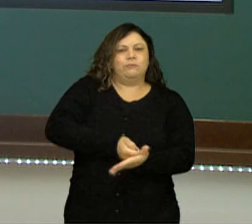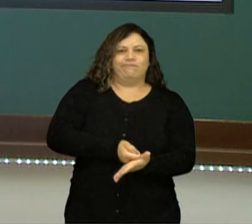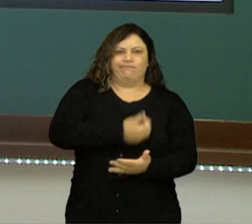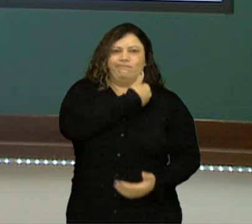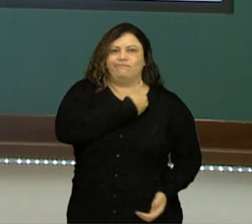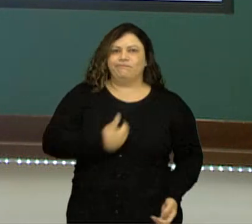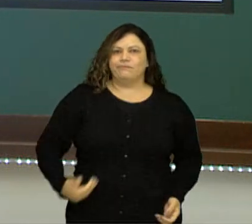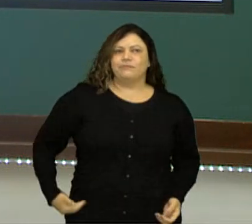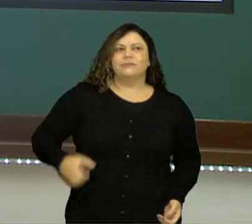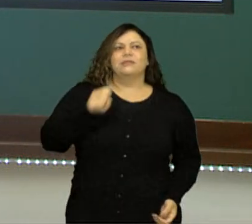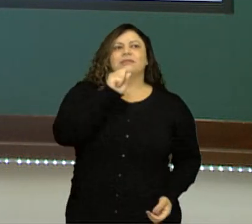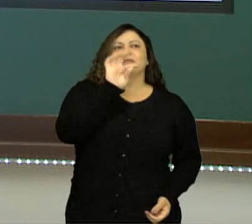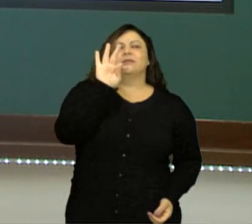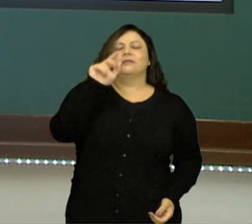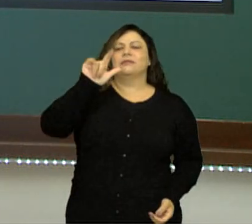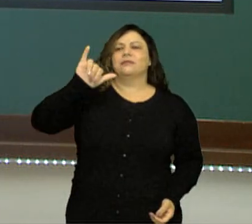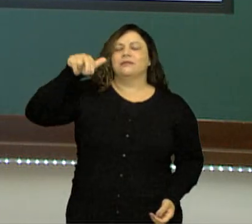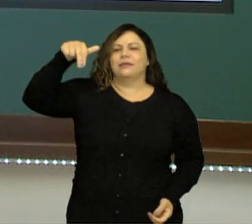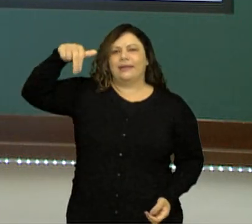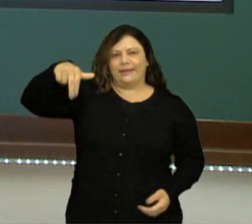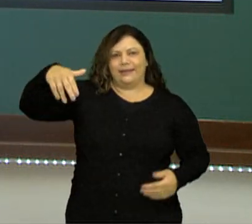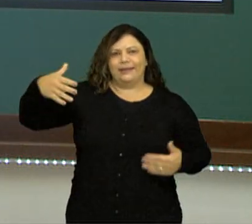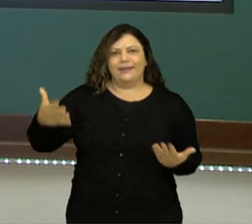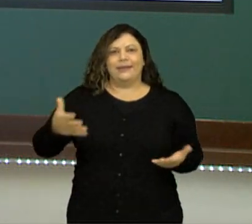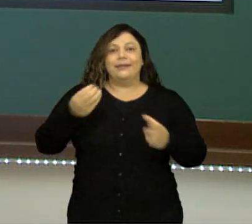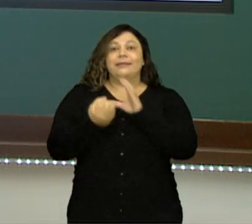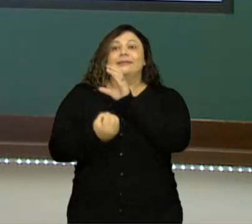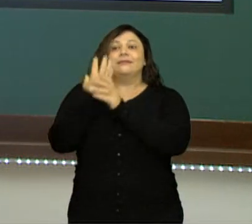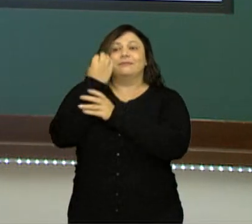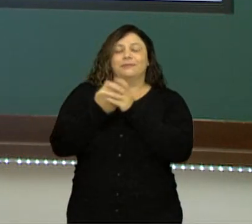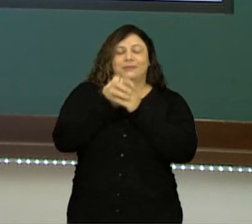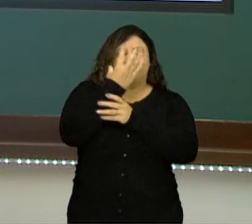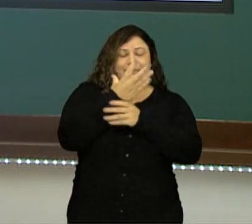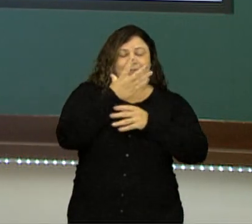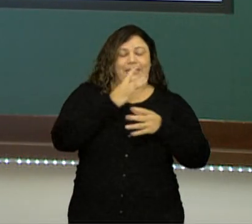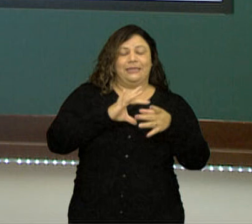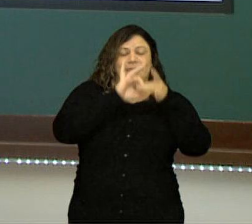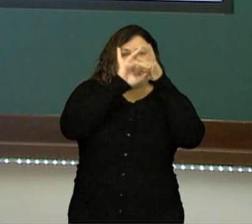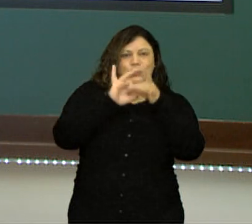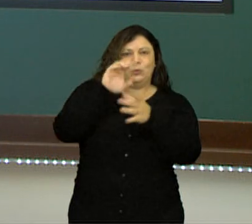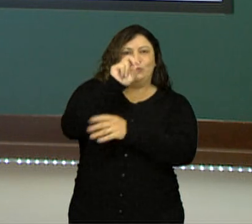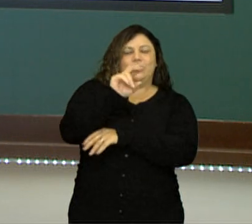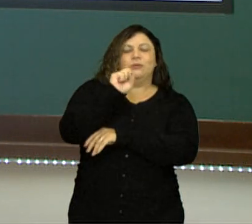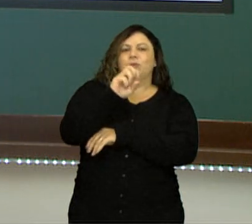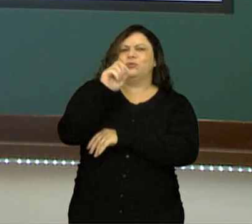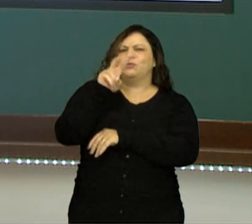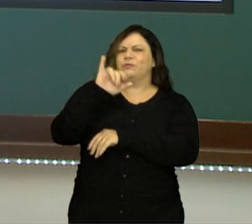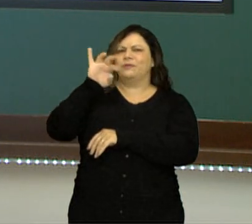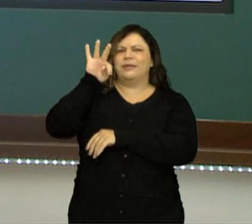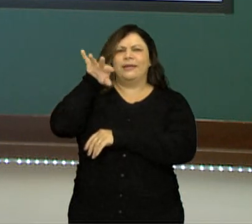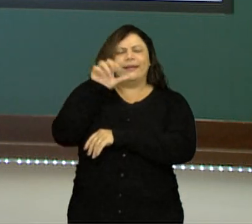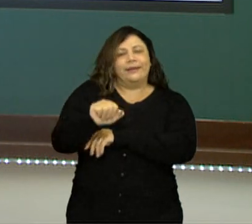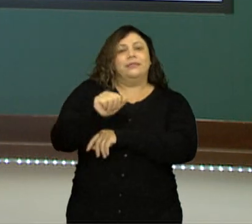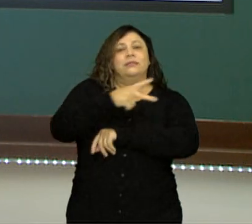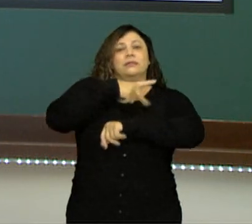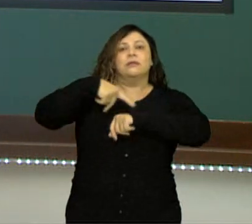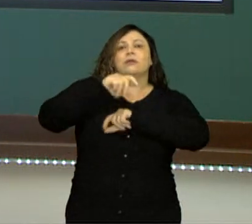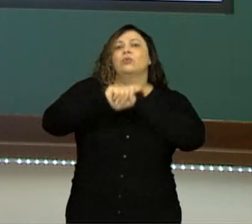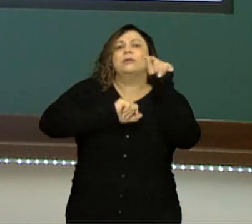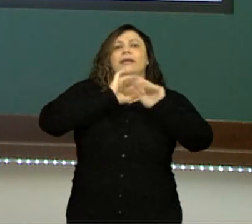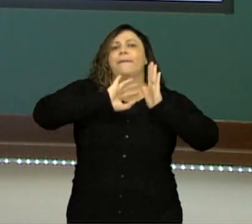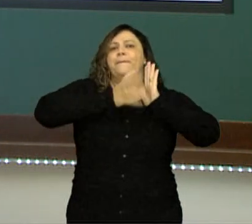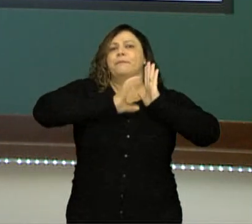Stalin, essa sua ditadura implantada na União Soviética. Havia o sistema de partido único. Não se